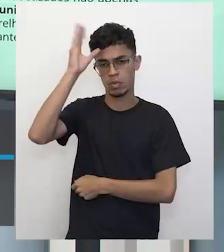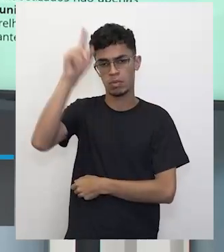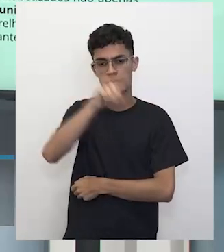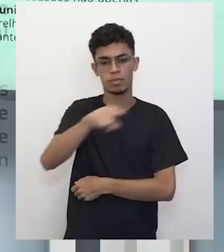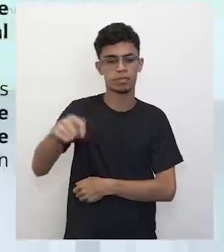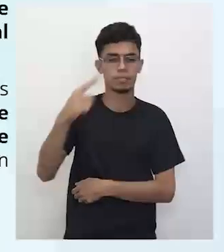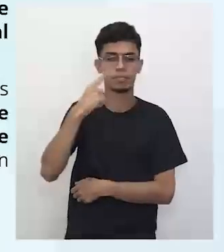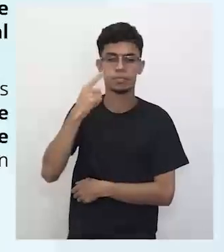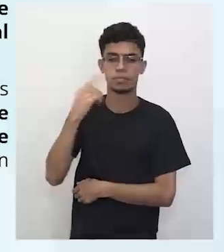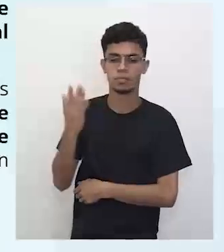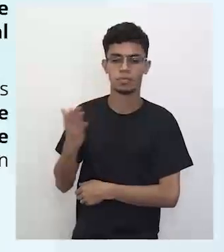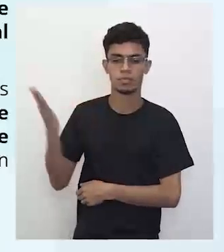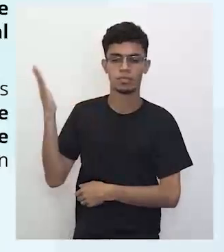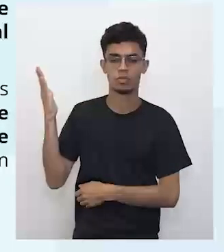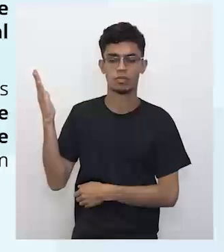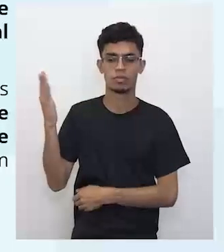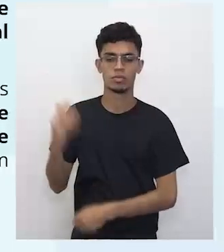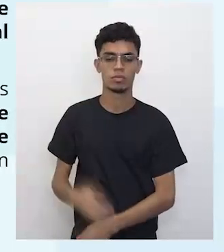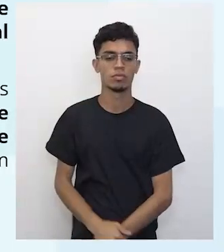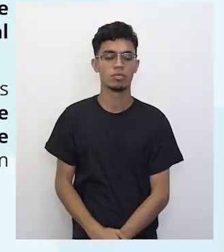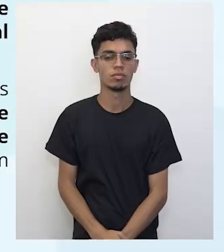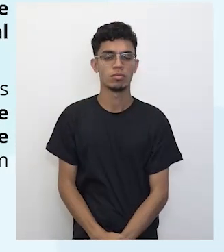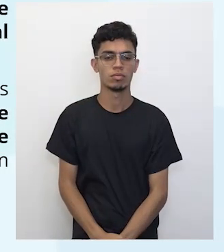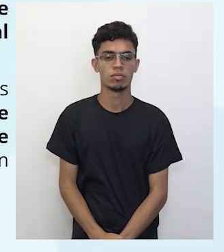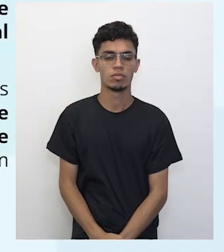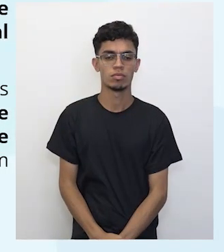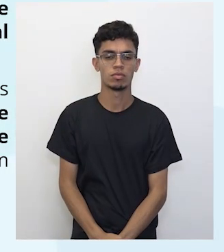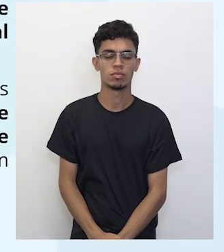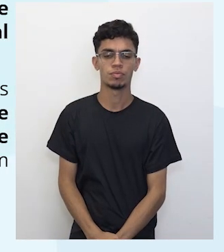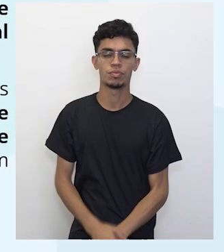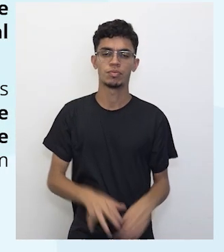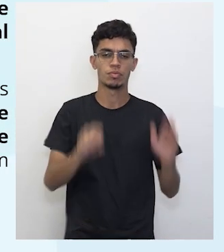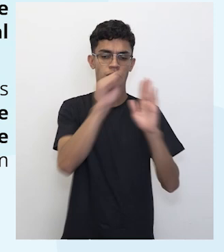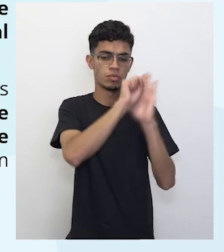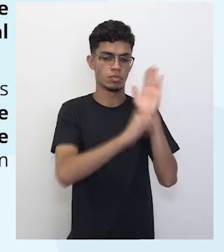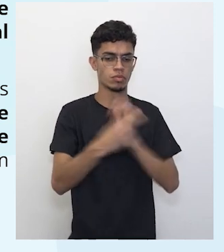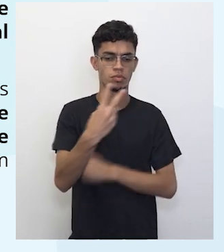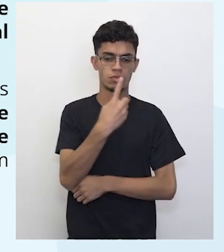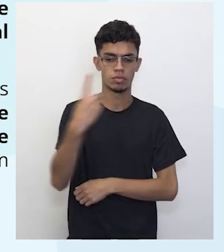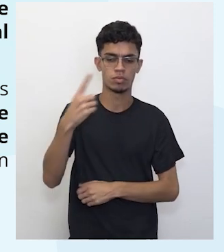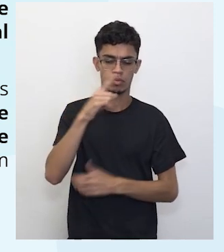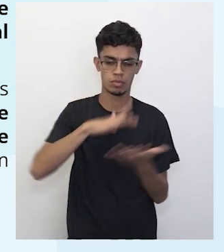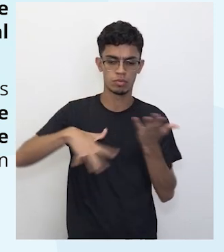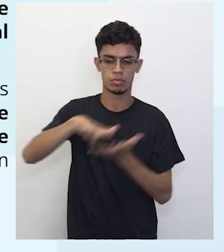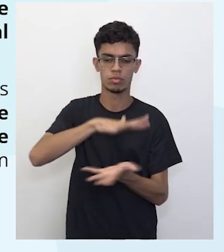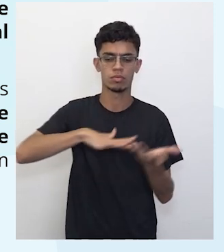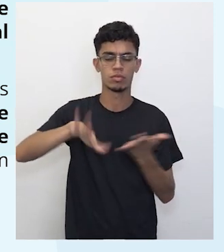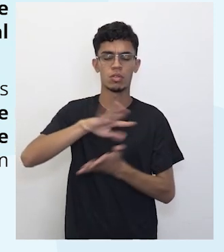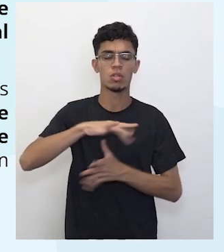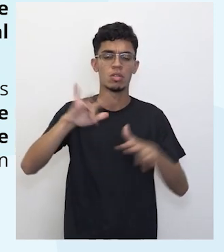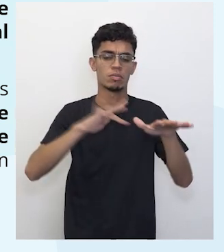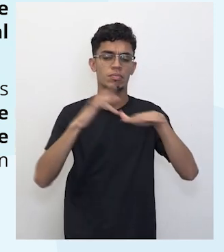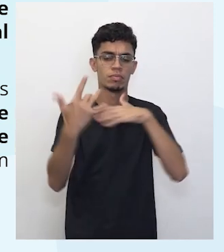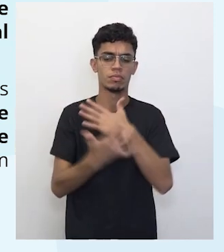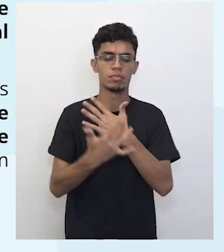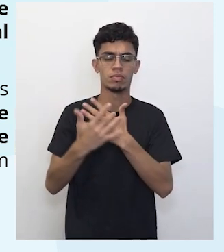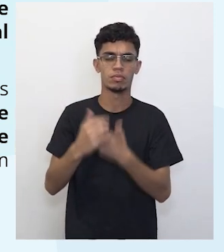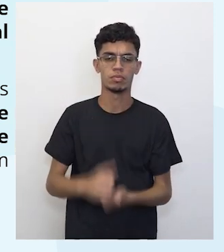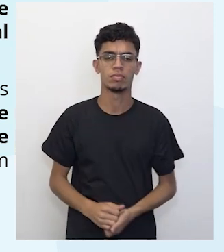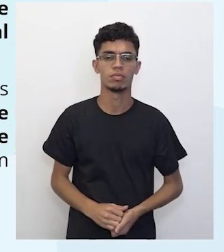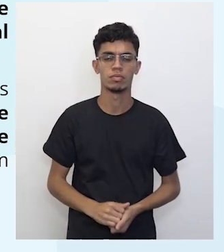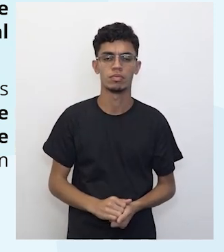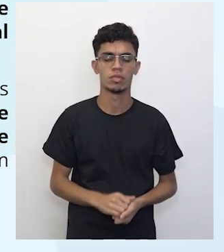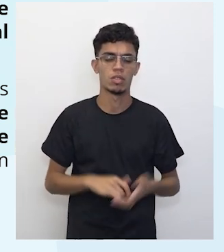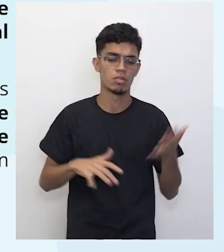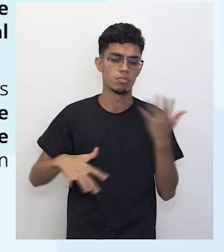vocês estão vendo aqui, nesse slide sobre o século XXI, sobre as revoluções, sobre as mídias digitais, né, sobre